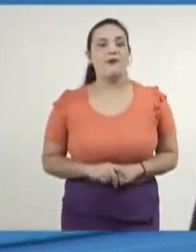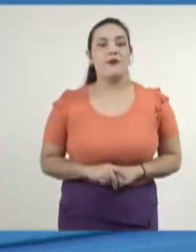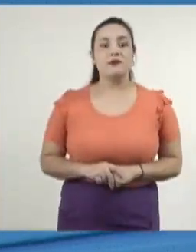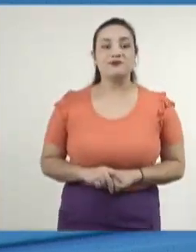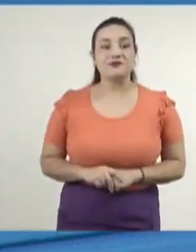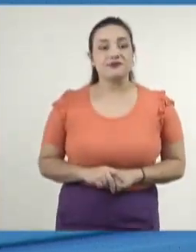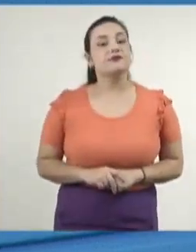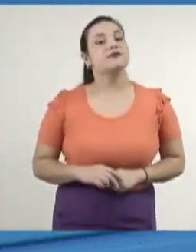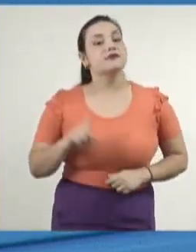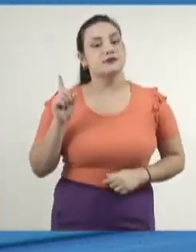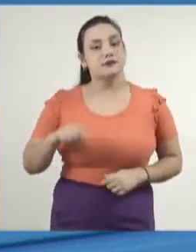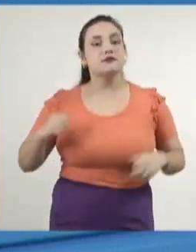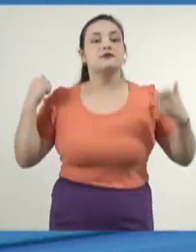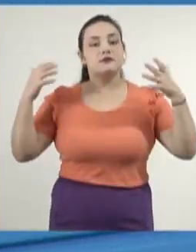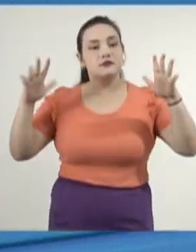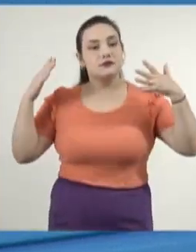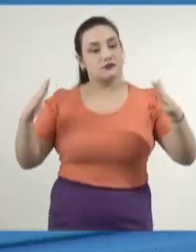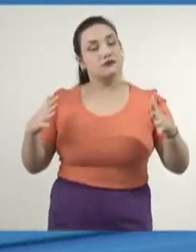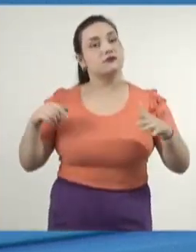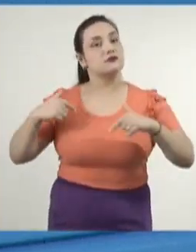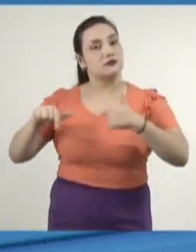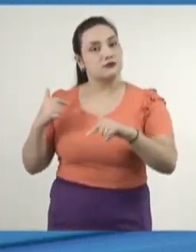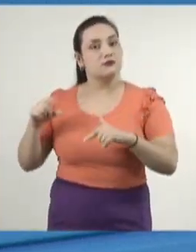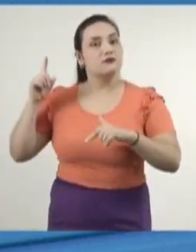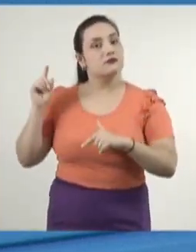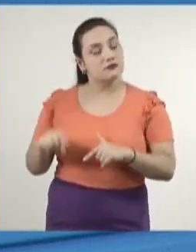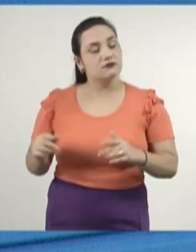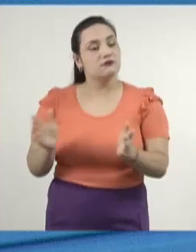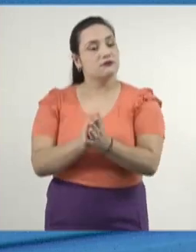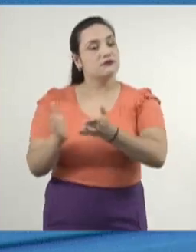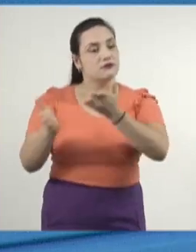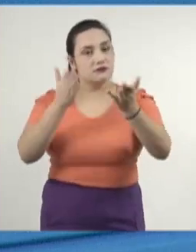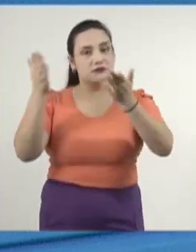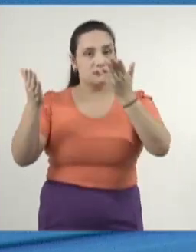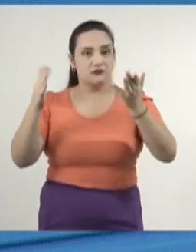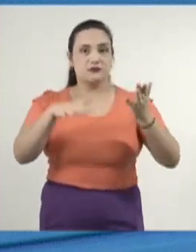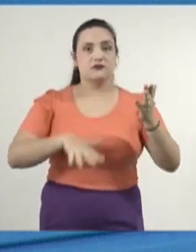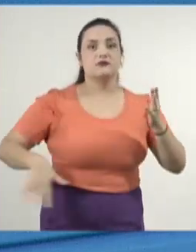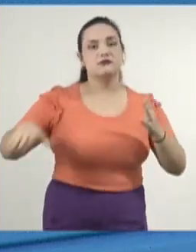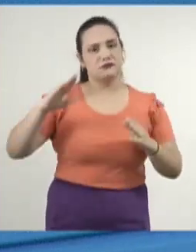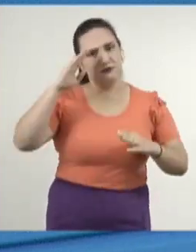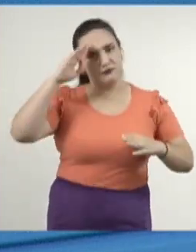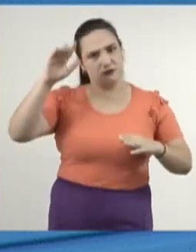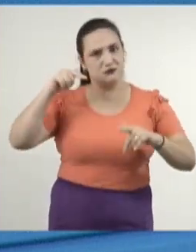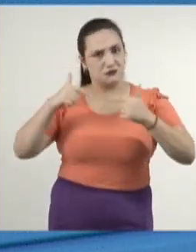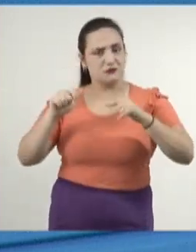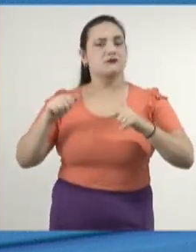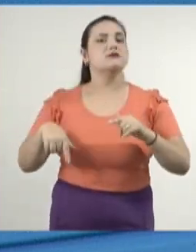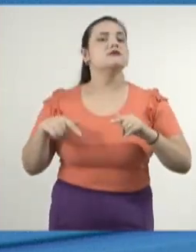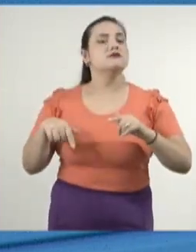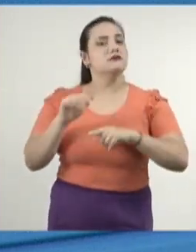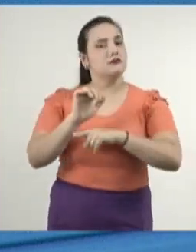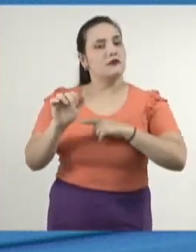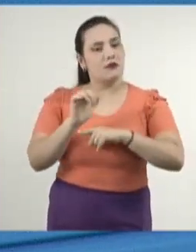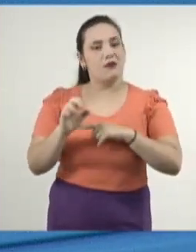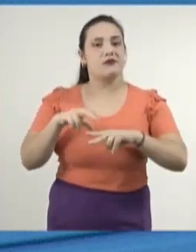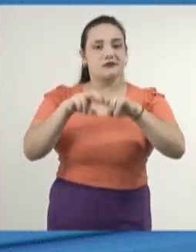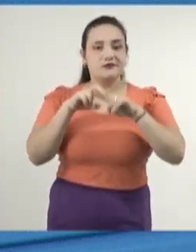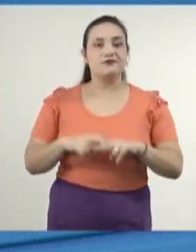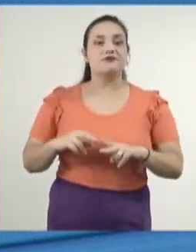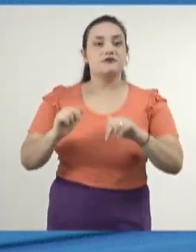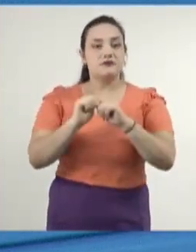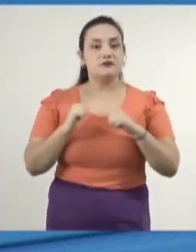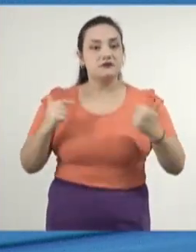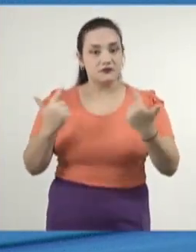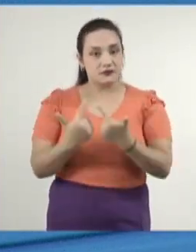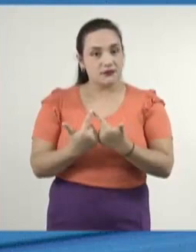Reconhecer o ato é enaltecer as Forças Armadas que atuam em nosso Estado, sendo exatamente isso que a Assembleia Legislativa faz